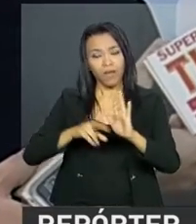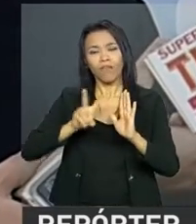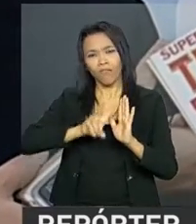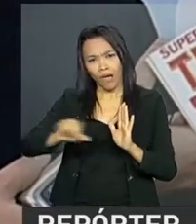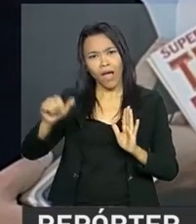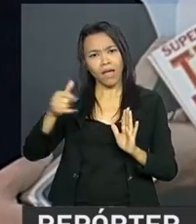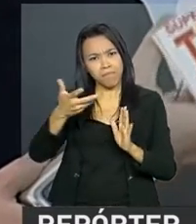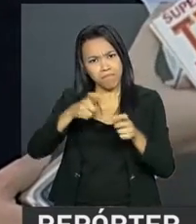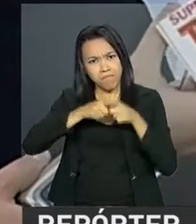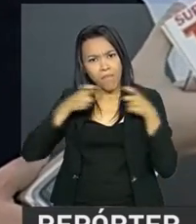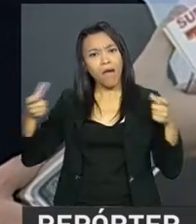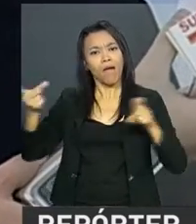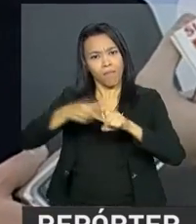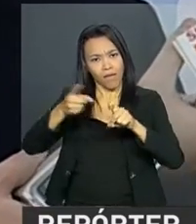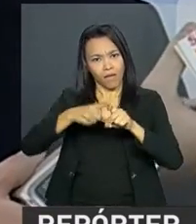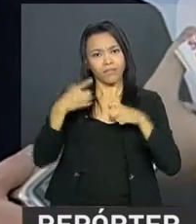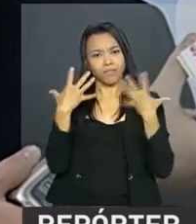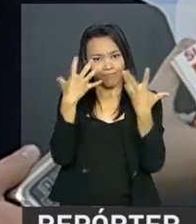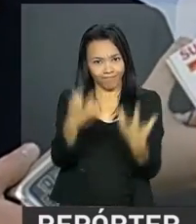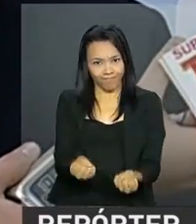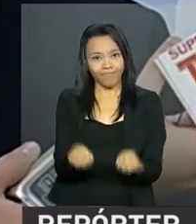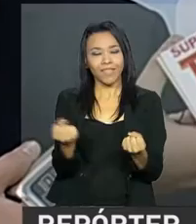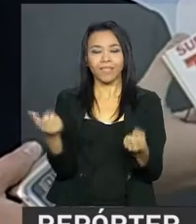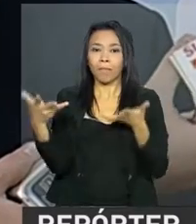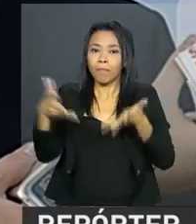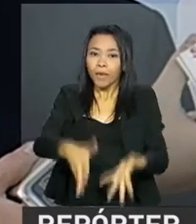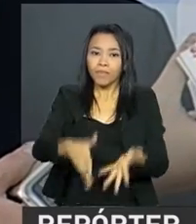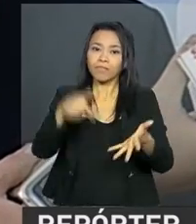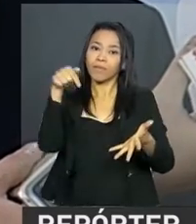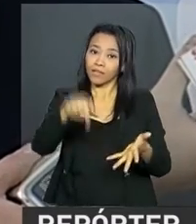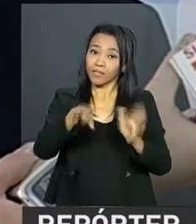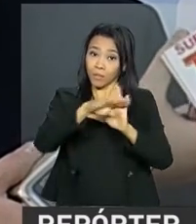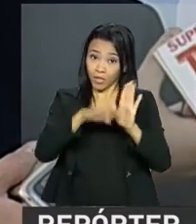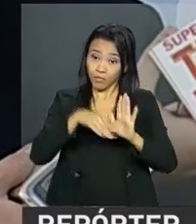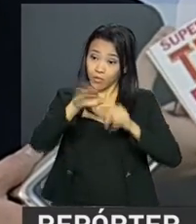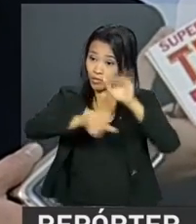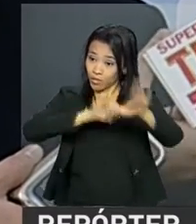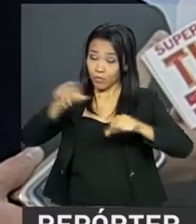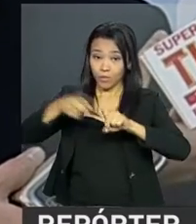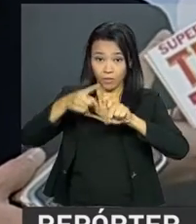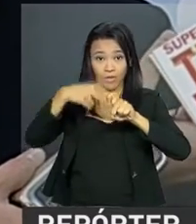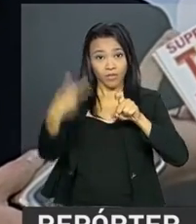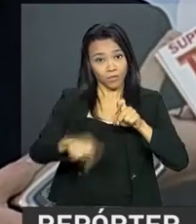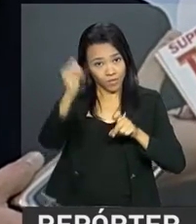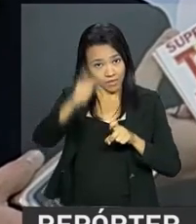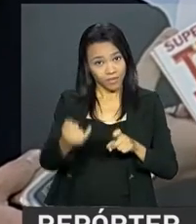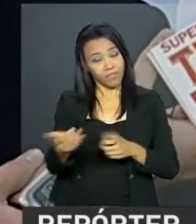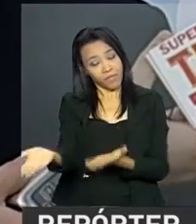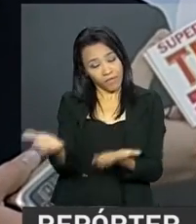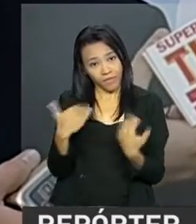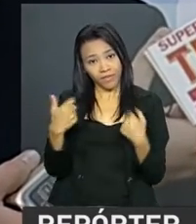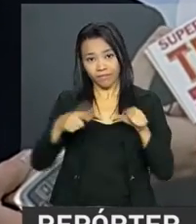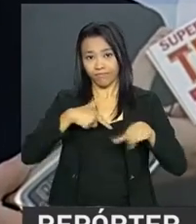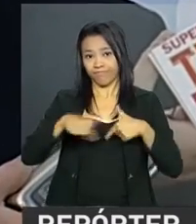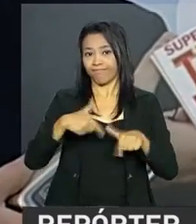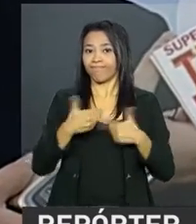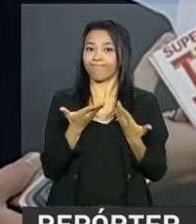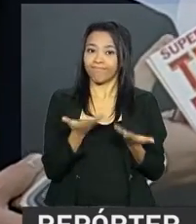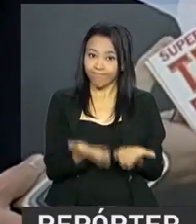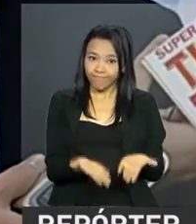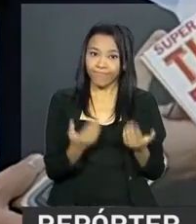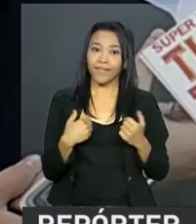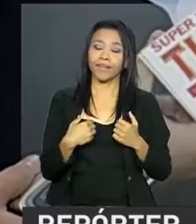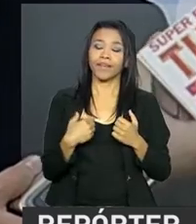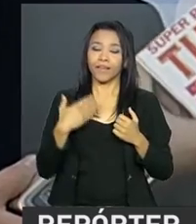ter brasileiros buscando essas vagas. É o que nós esperamos e eu aproveito para convocar os médicos brasileiros para comparecer